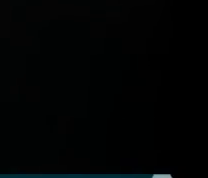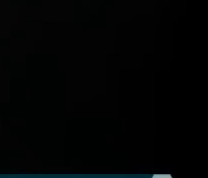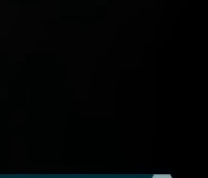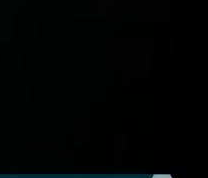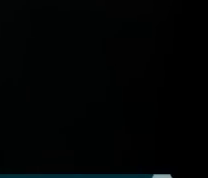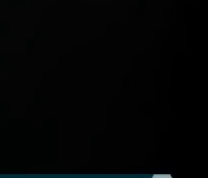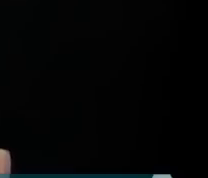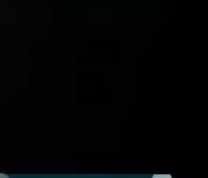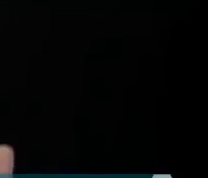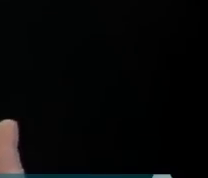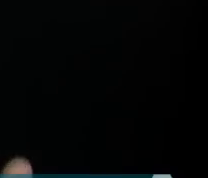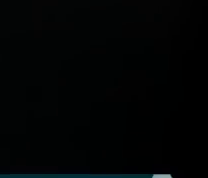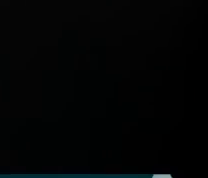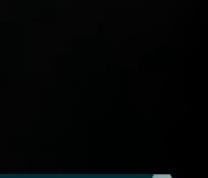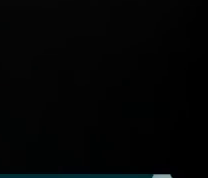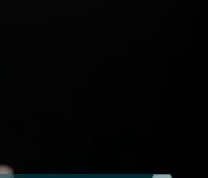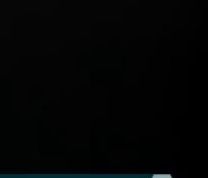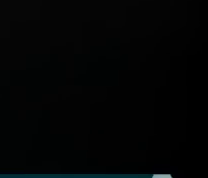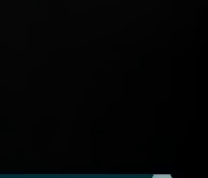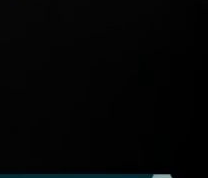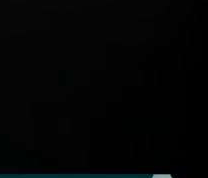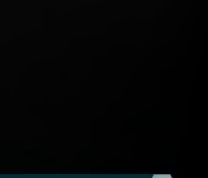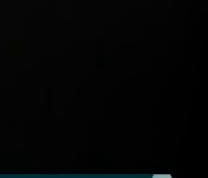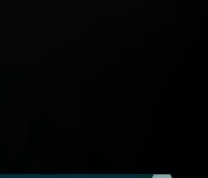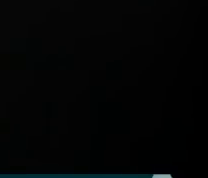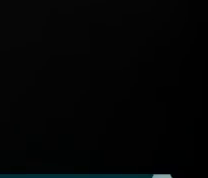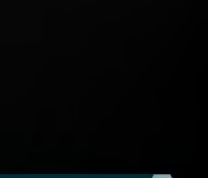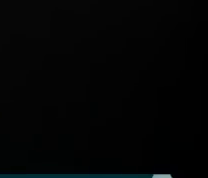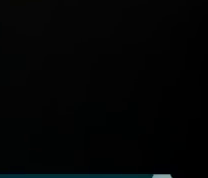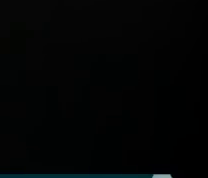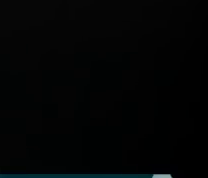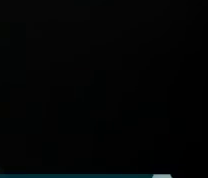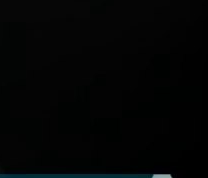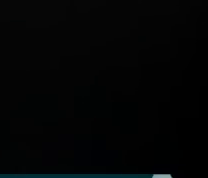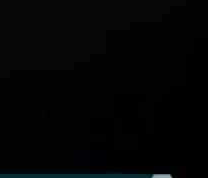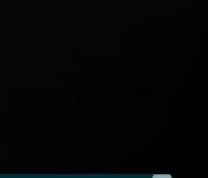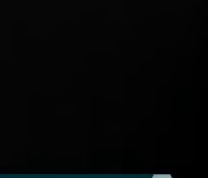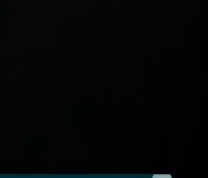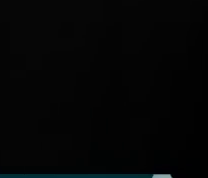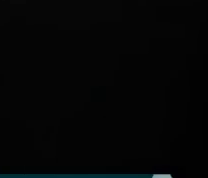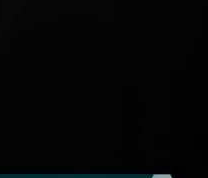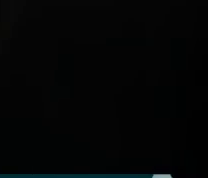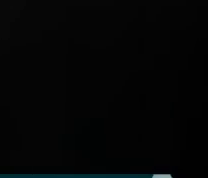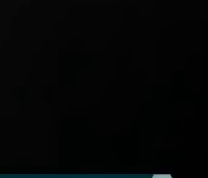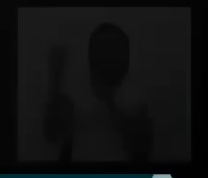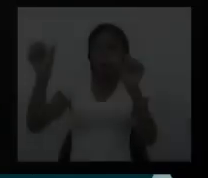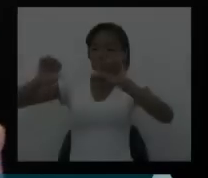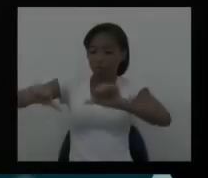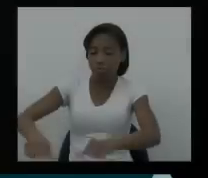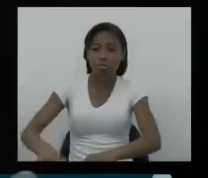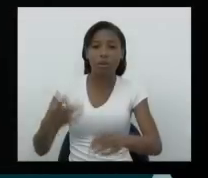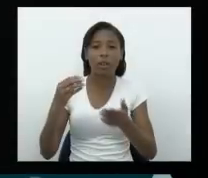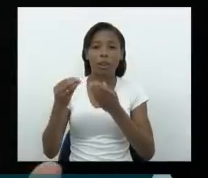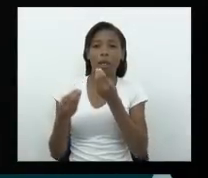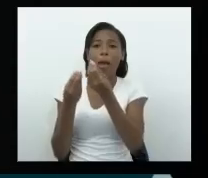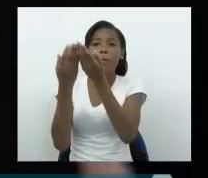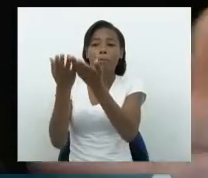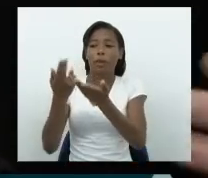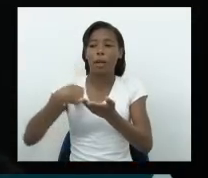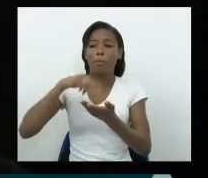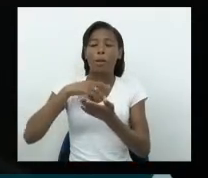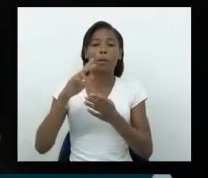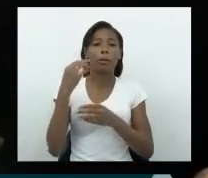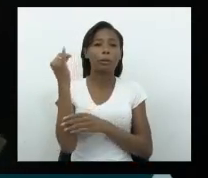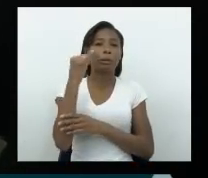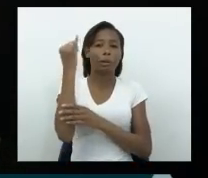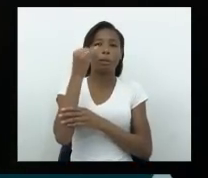nós continuarmos tendo um governo que quer tirar direitos, que quer afundar o país, que quer entregar as nossas